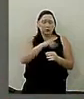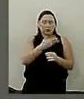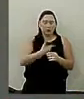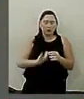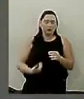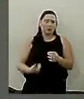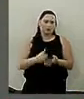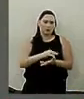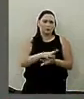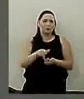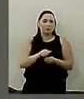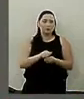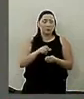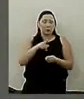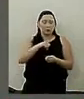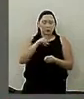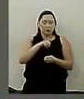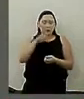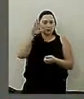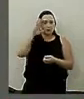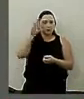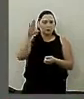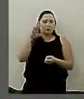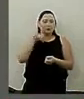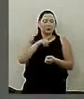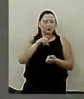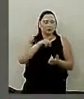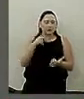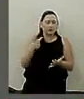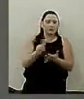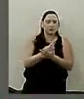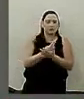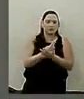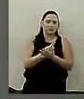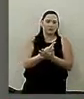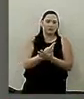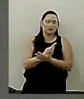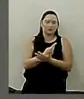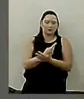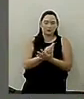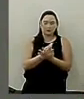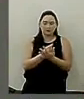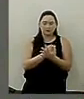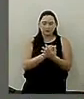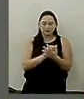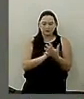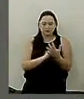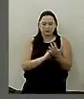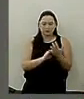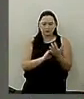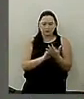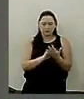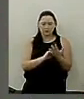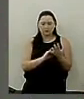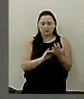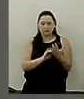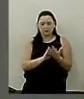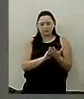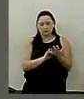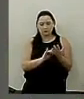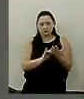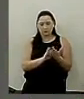deste mundo, mas exatamente aconteceu em relação ao governo delas na nossa